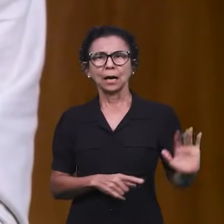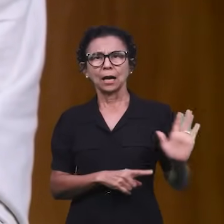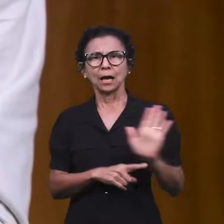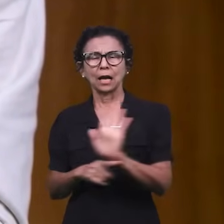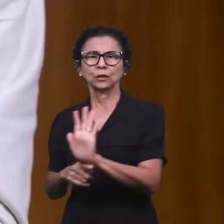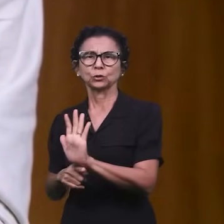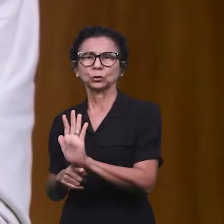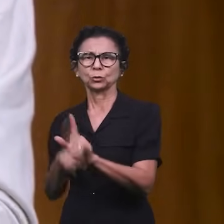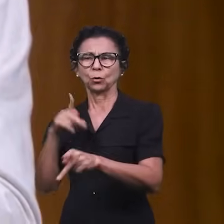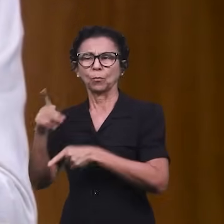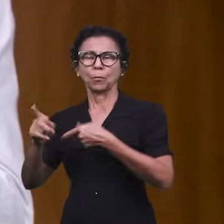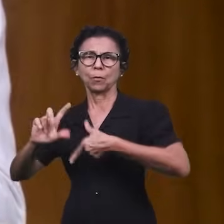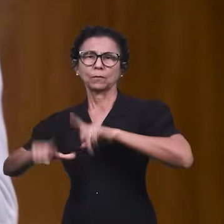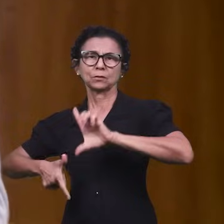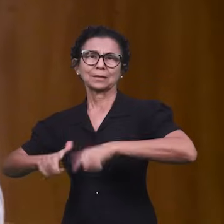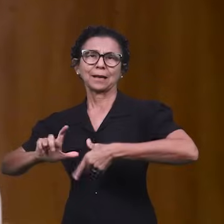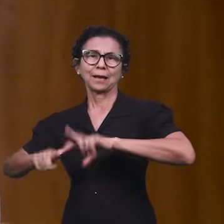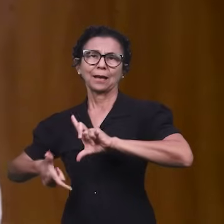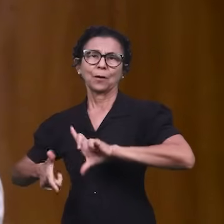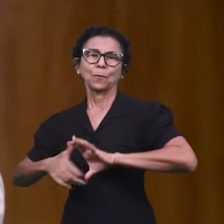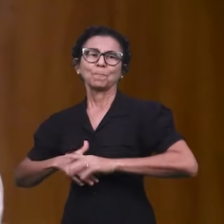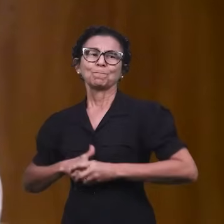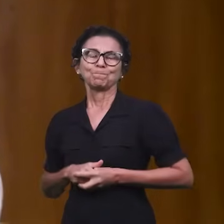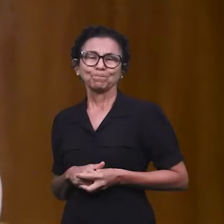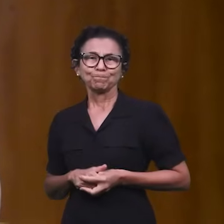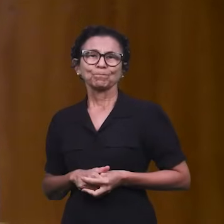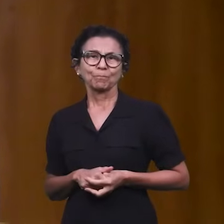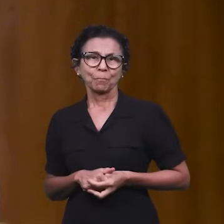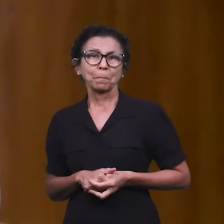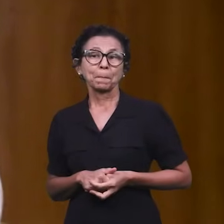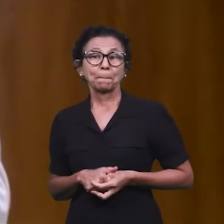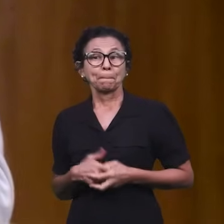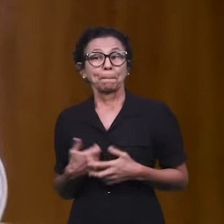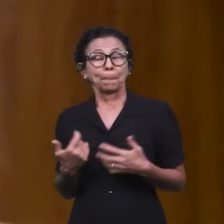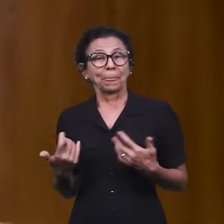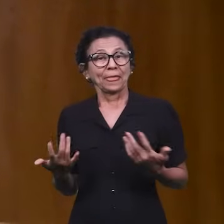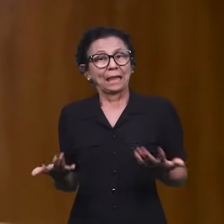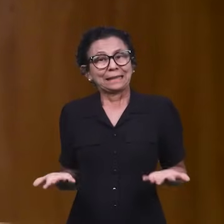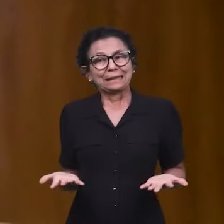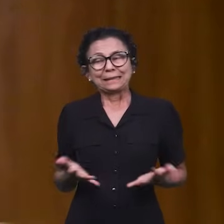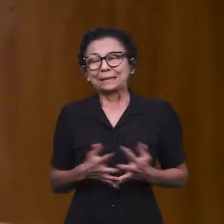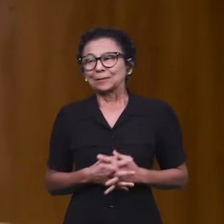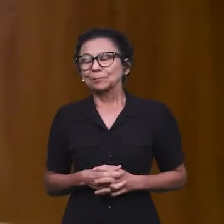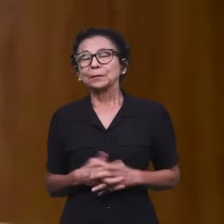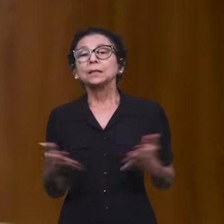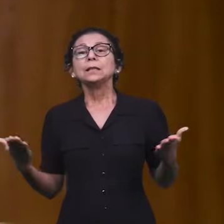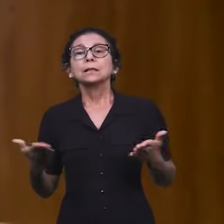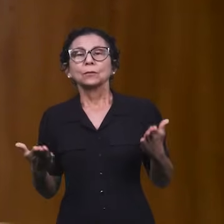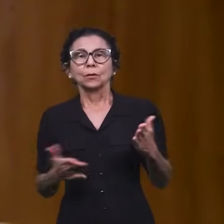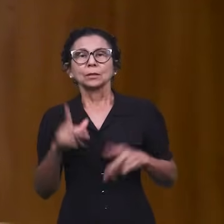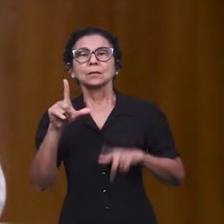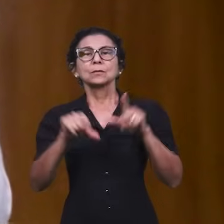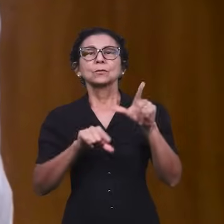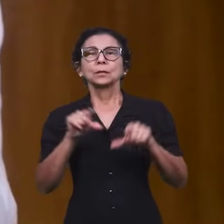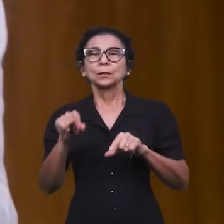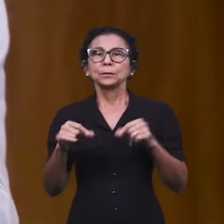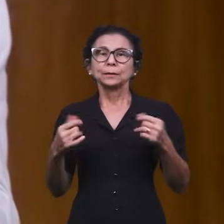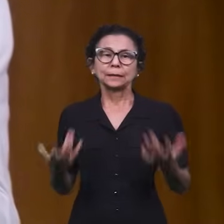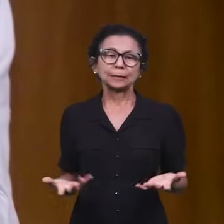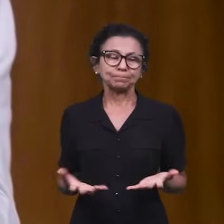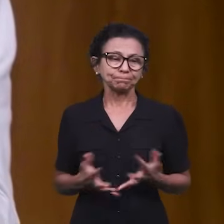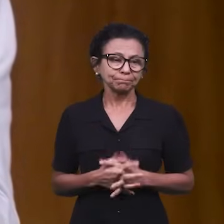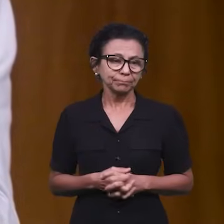e agentes lá para poder sondar, e ela tinha que fazer uma escolha: ou ela entregava a mensagem e agradava ao